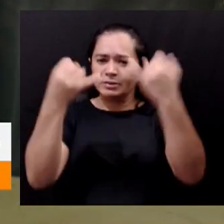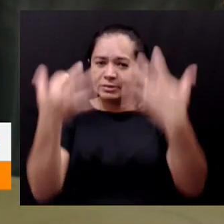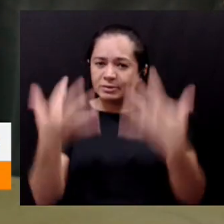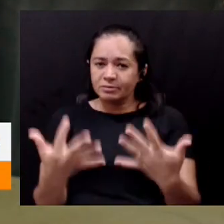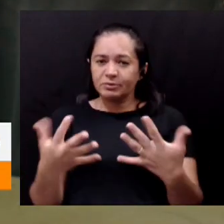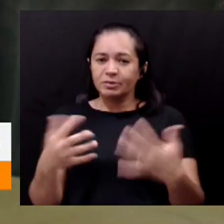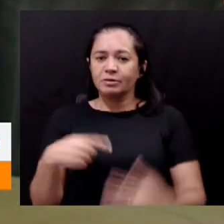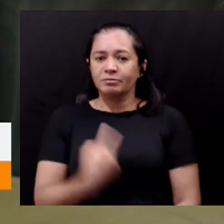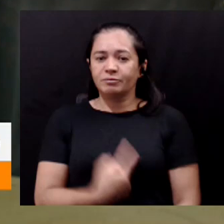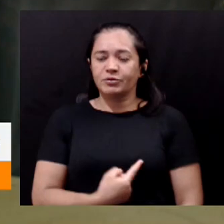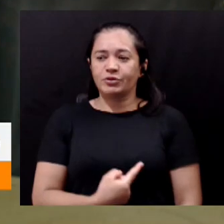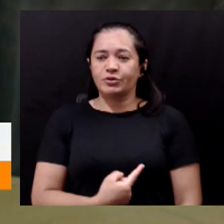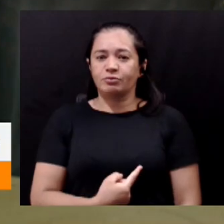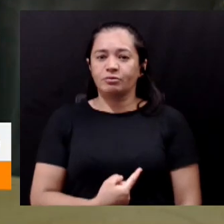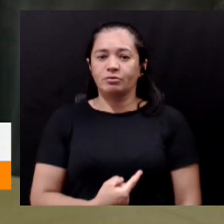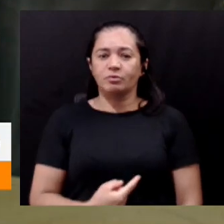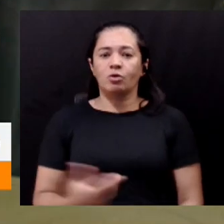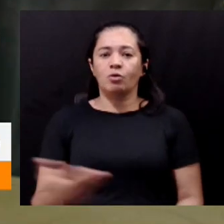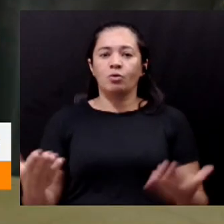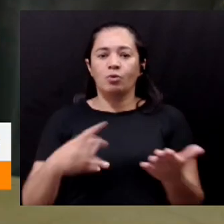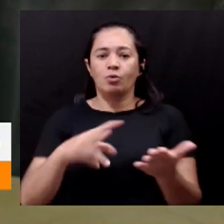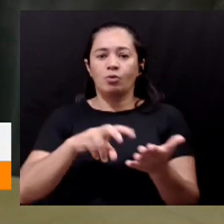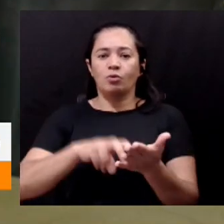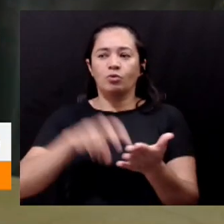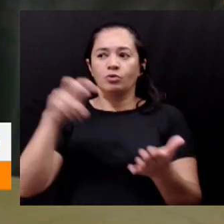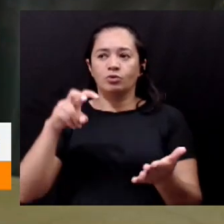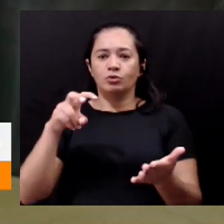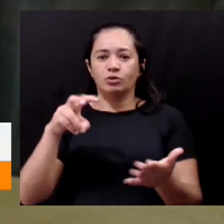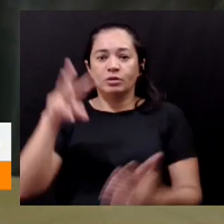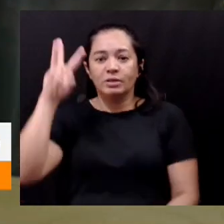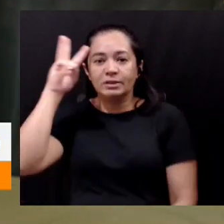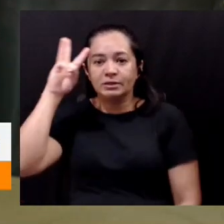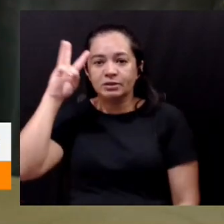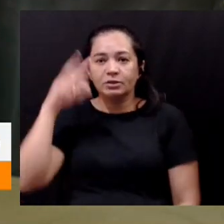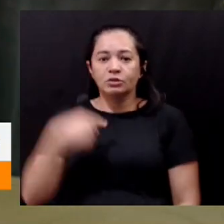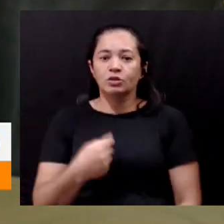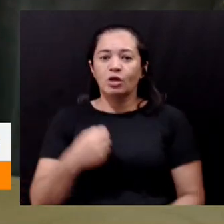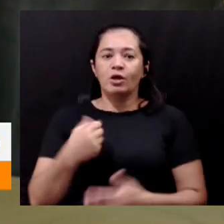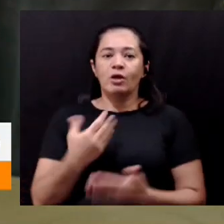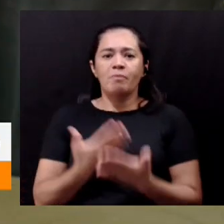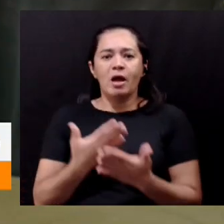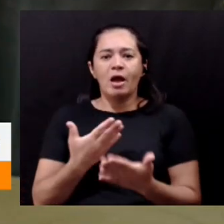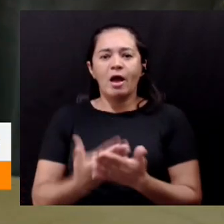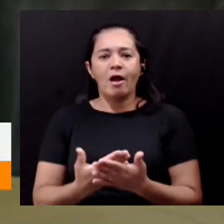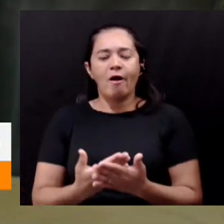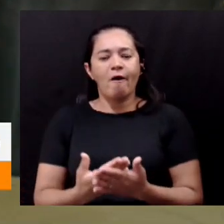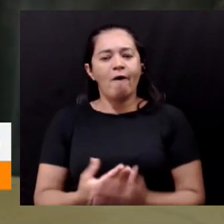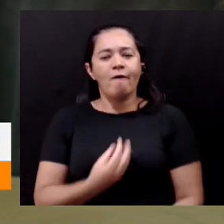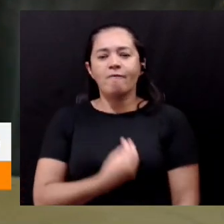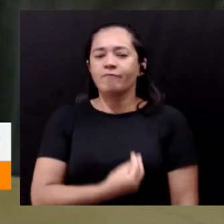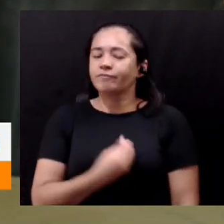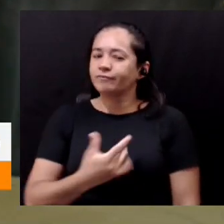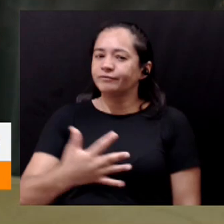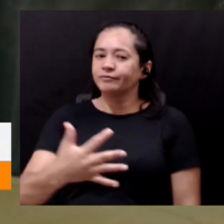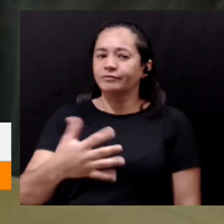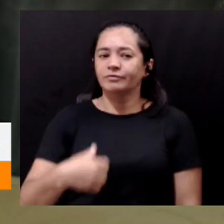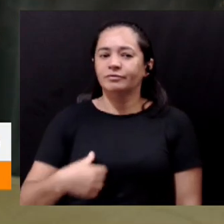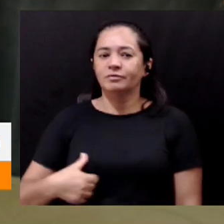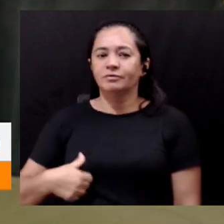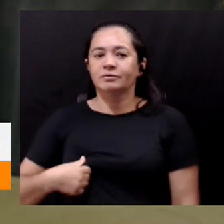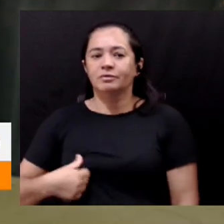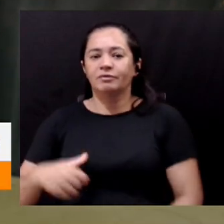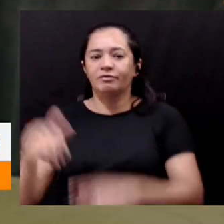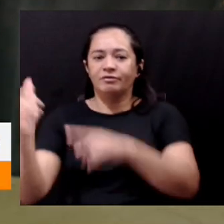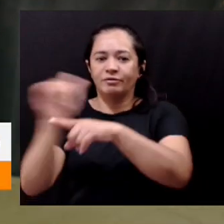de terça-feira estamos tendo uma aula para a gente levar para a vida, viu. Então, olha, vai ficar no YouTube esse nosso